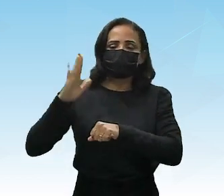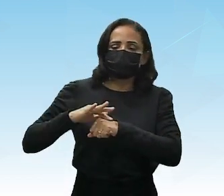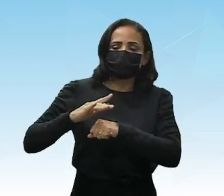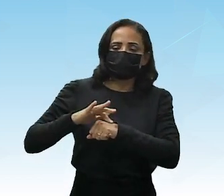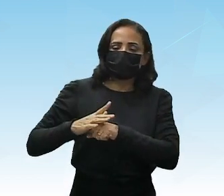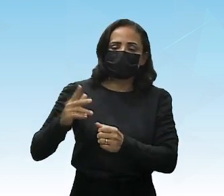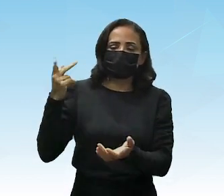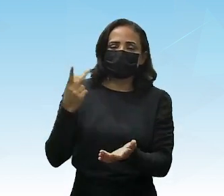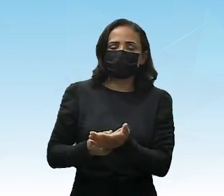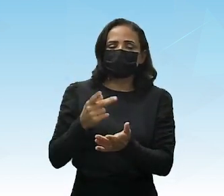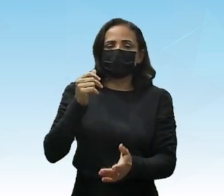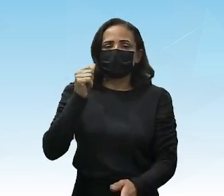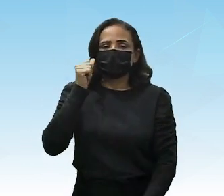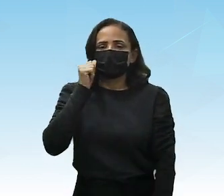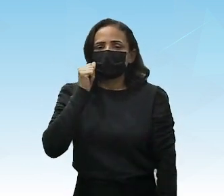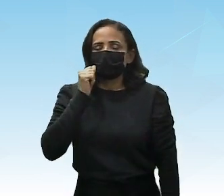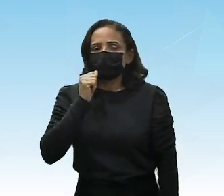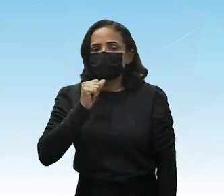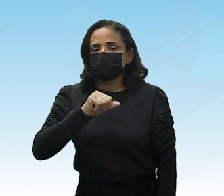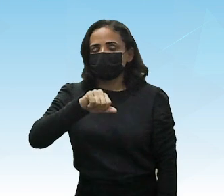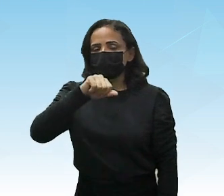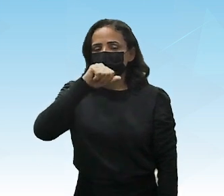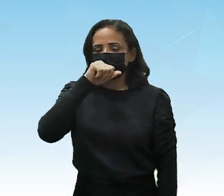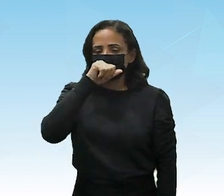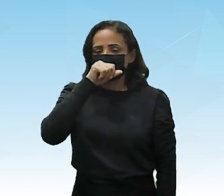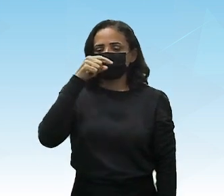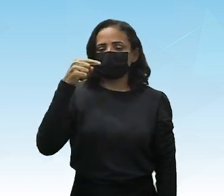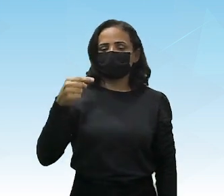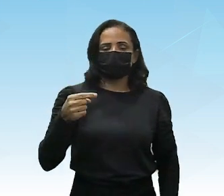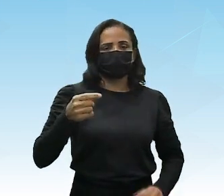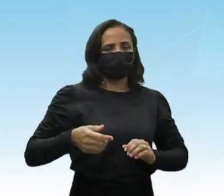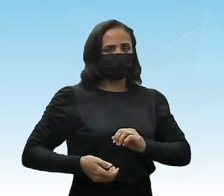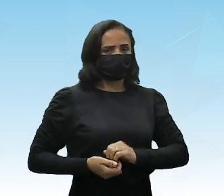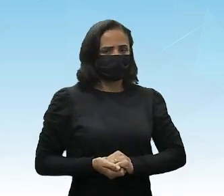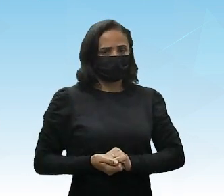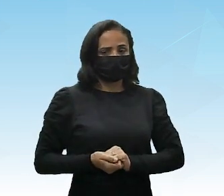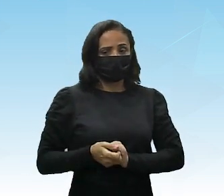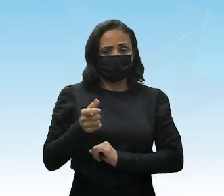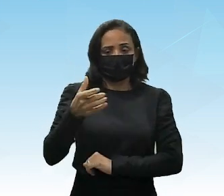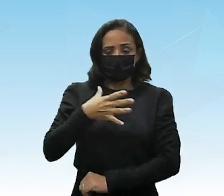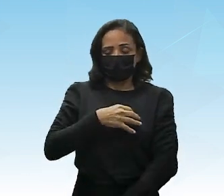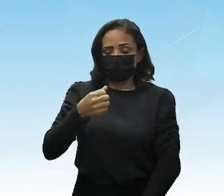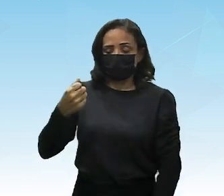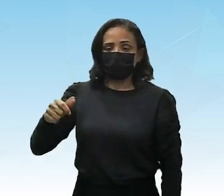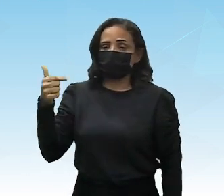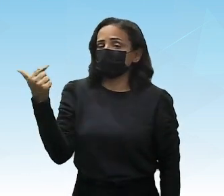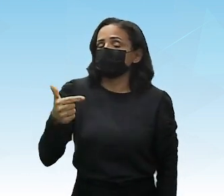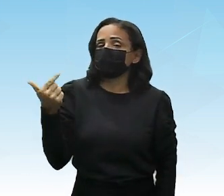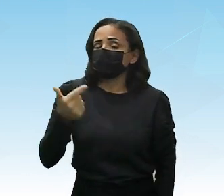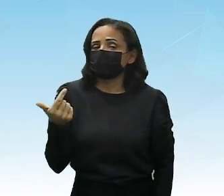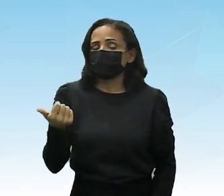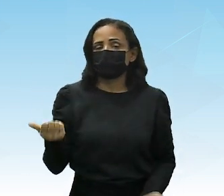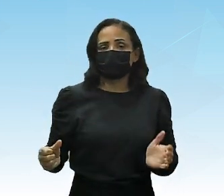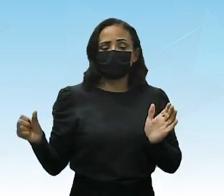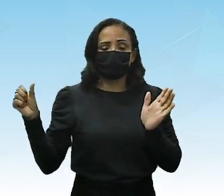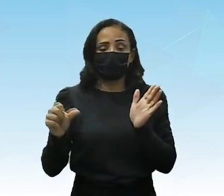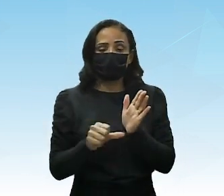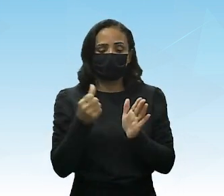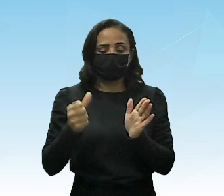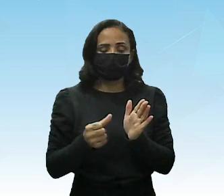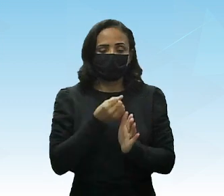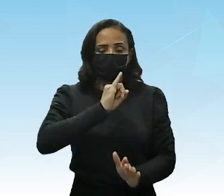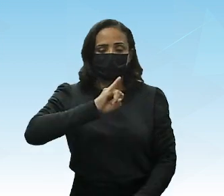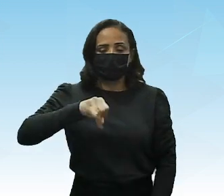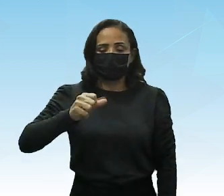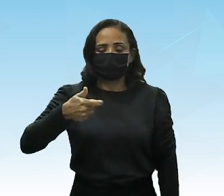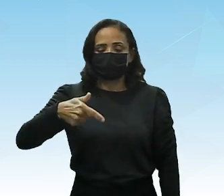se a mãe for negativa e ele for diferente da mãe, positivo. Mas Rodrigo é o segundo. Então significa que o primeiro, que foi João, foi